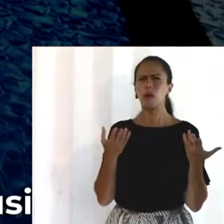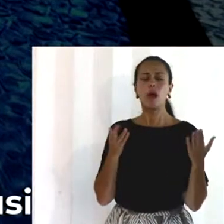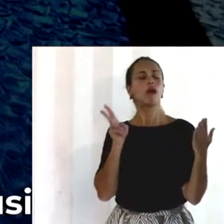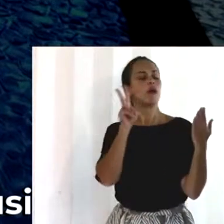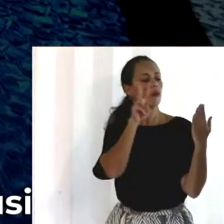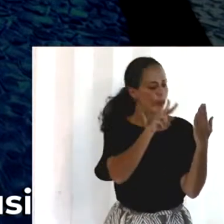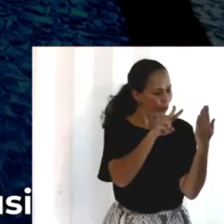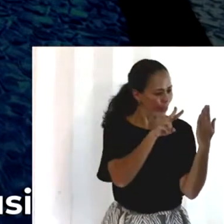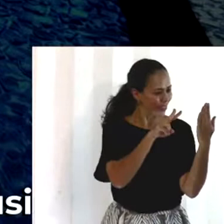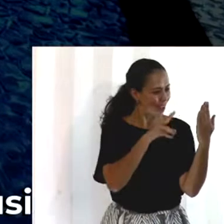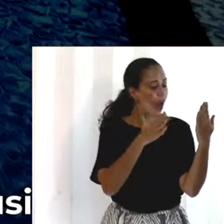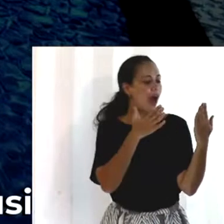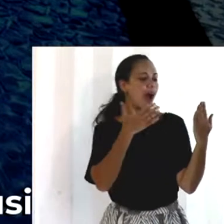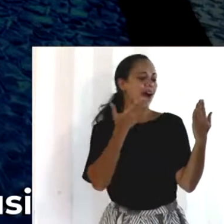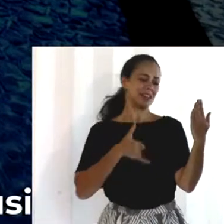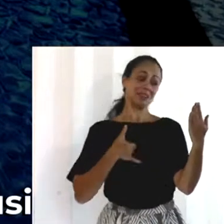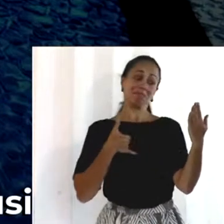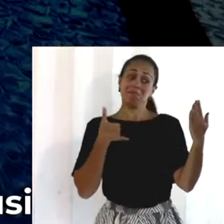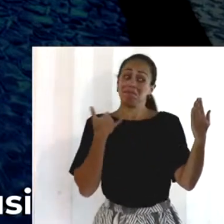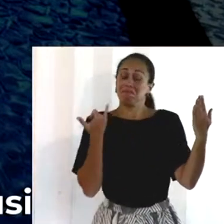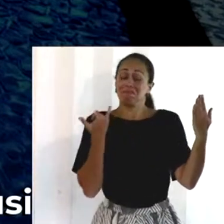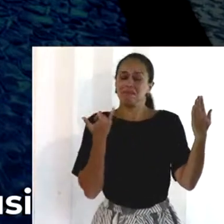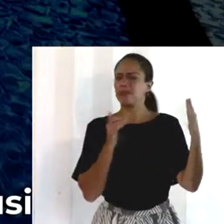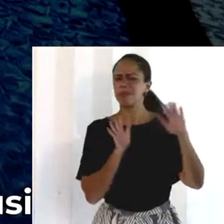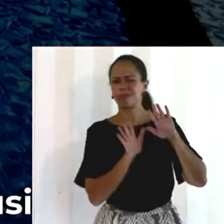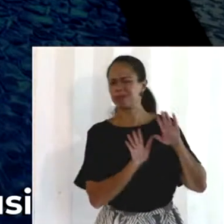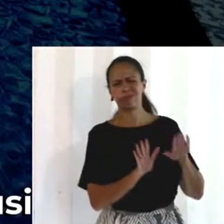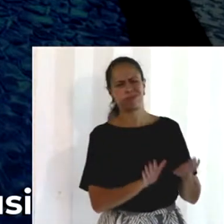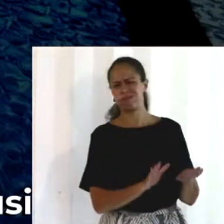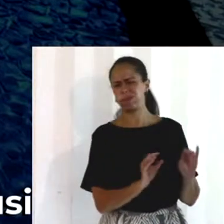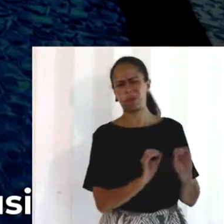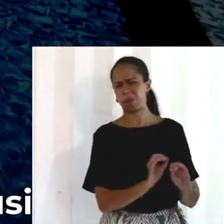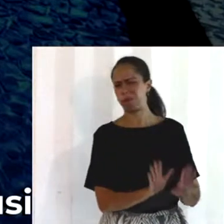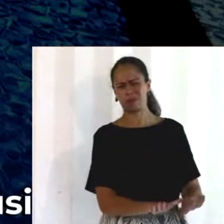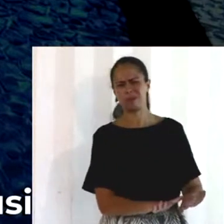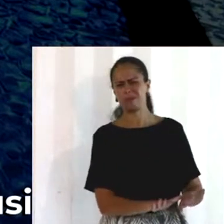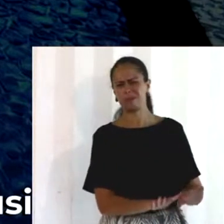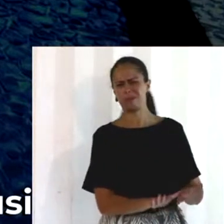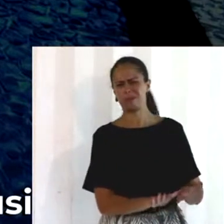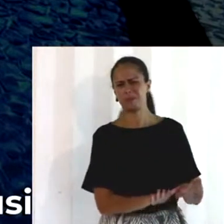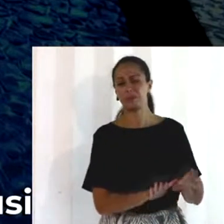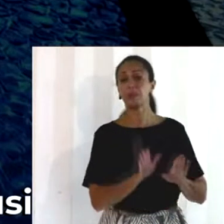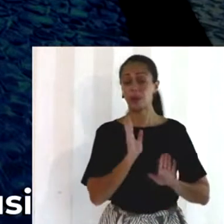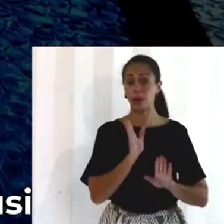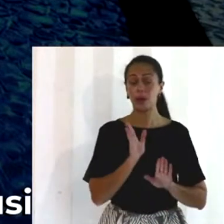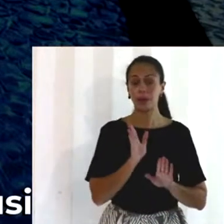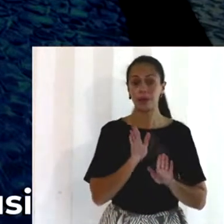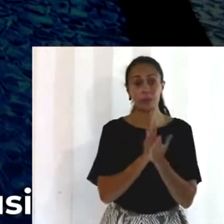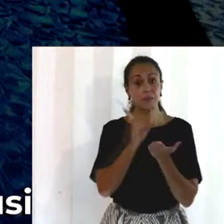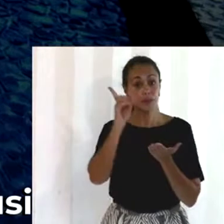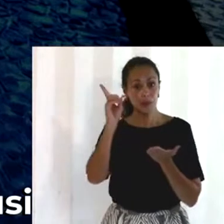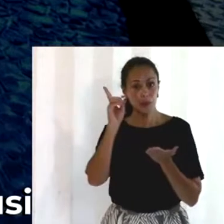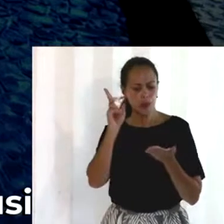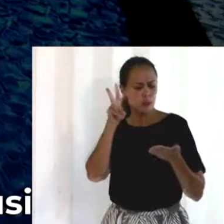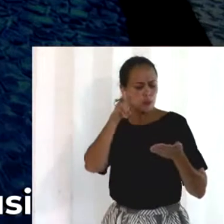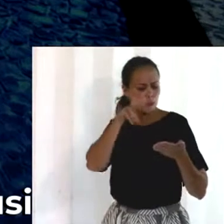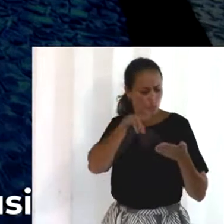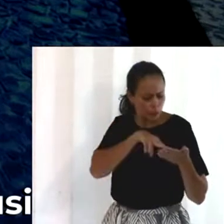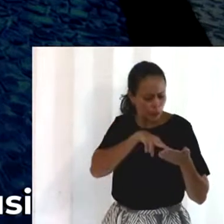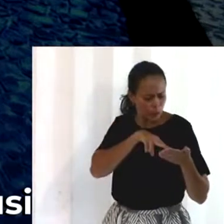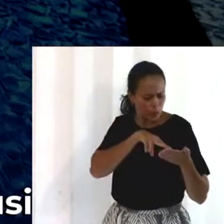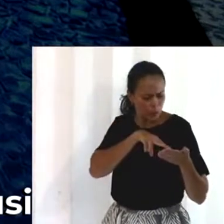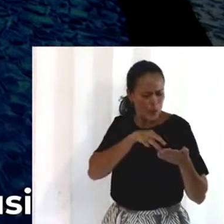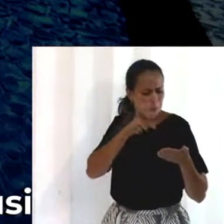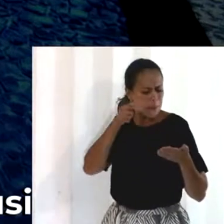considera atentamente na lei perfeita, lei da liberdade, e nela persevera, não sendo ouvinte negligente, mas